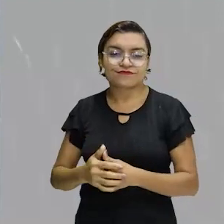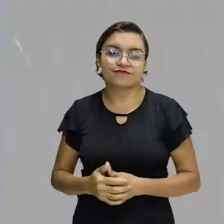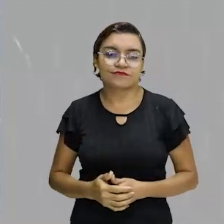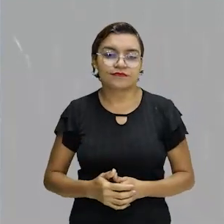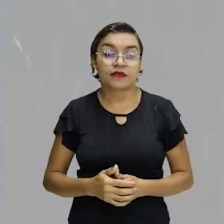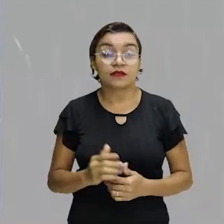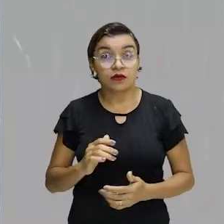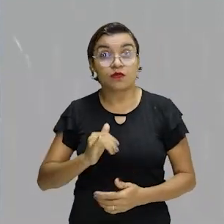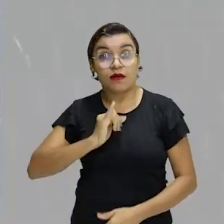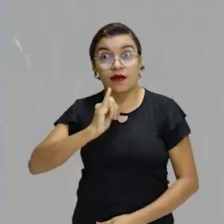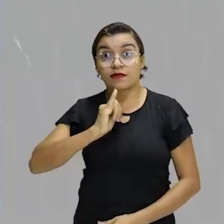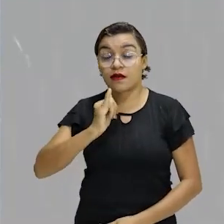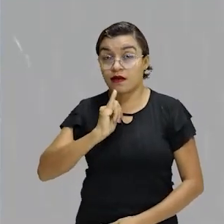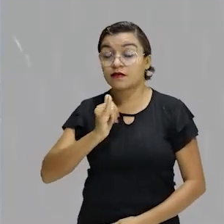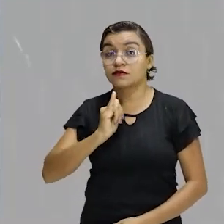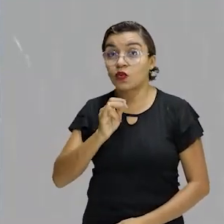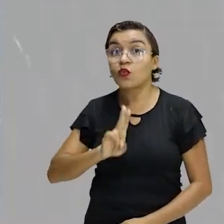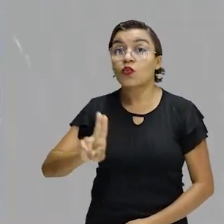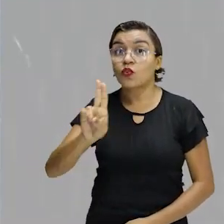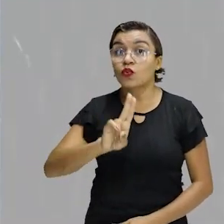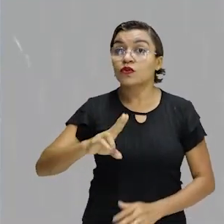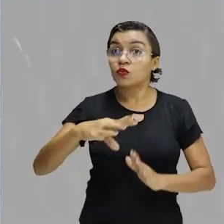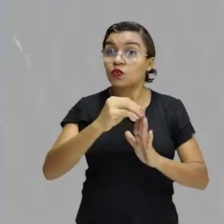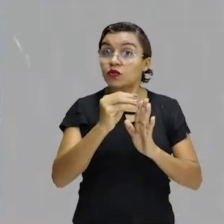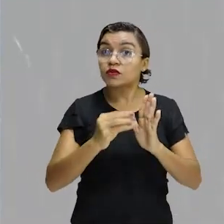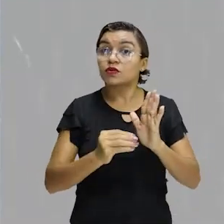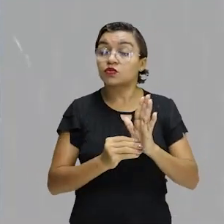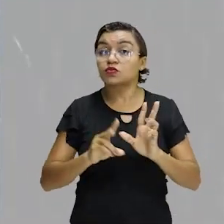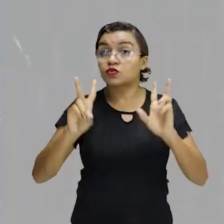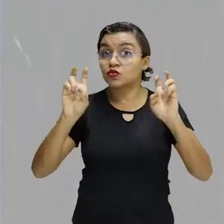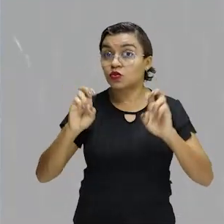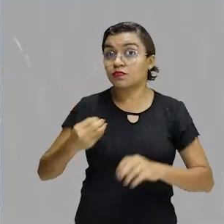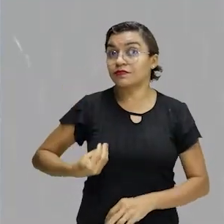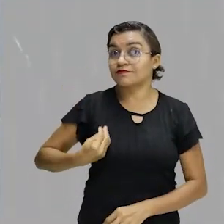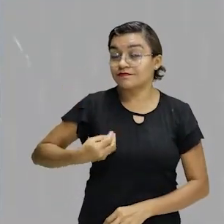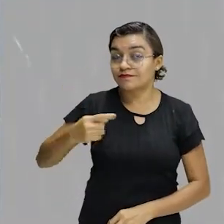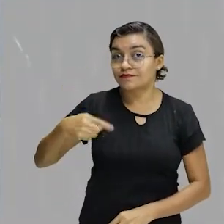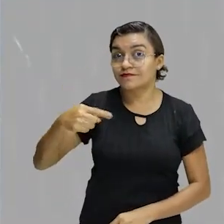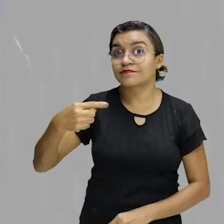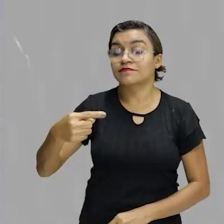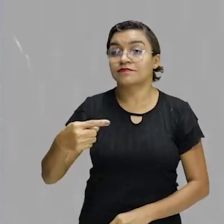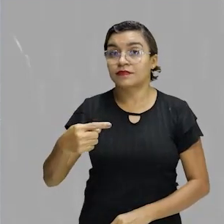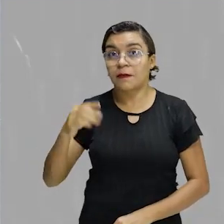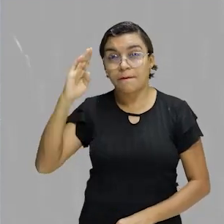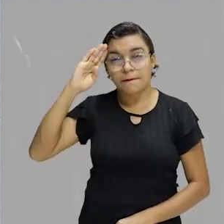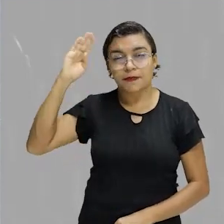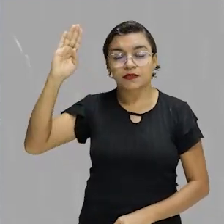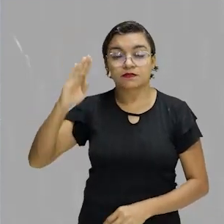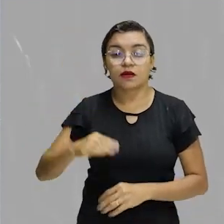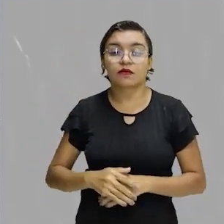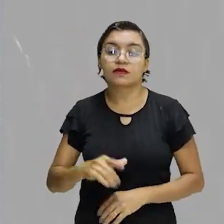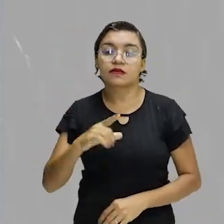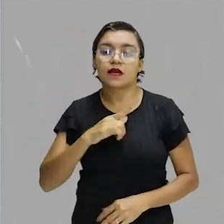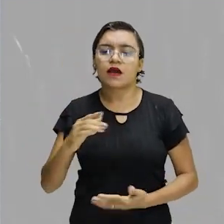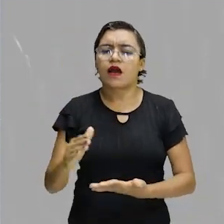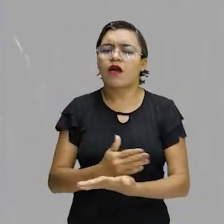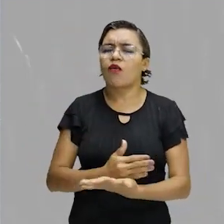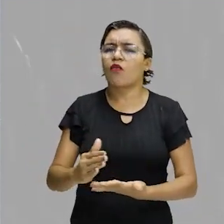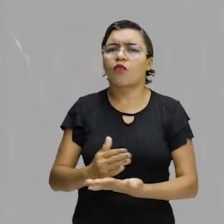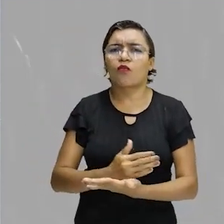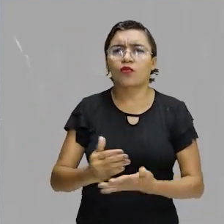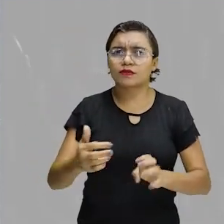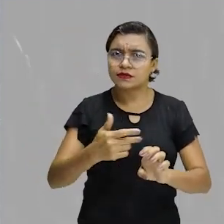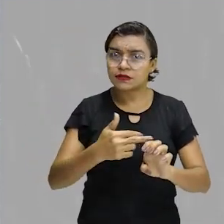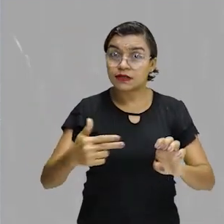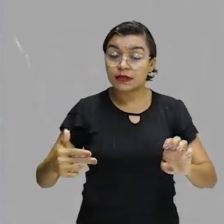um estilo muito utilizado no nosso conteúdo de hoje sobre rotina. Ele é o predominante. Ele tem alguns